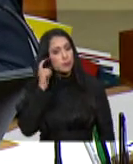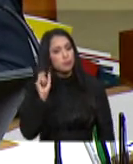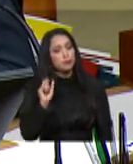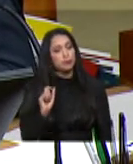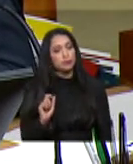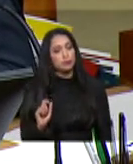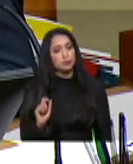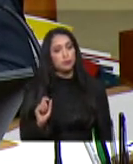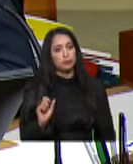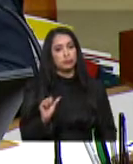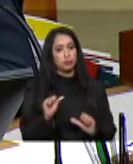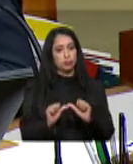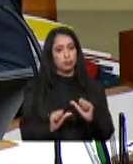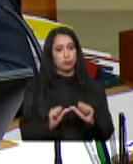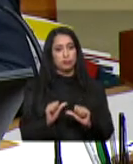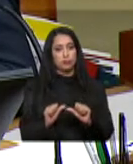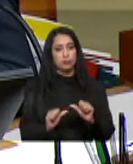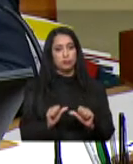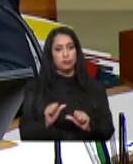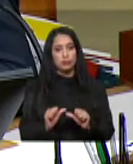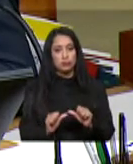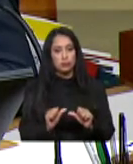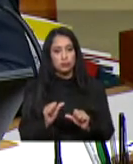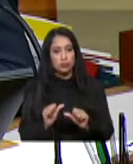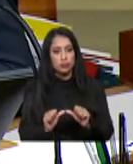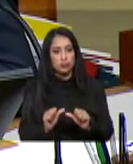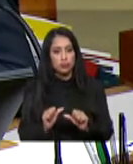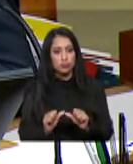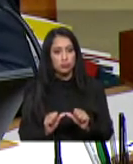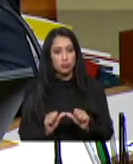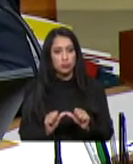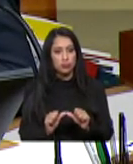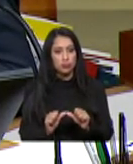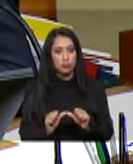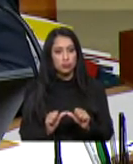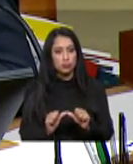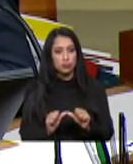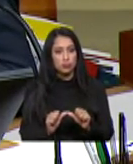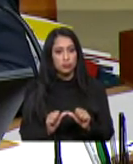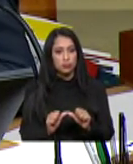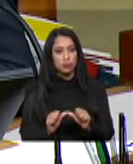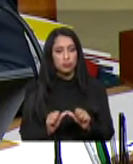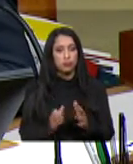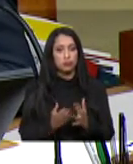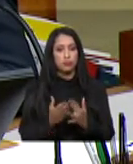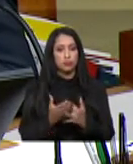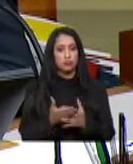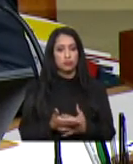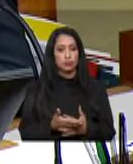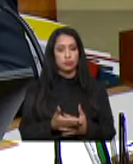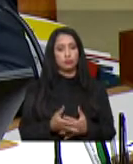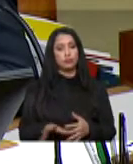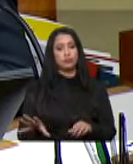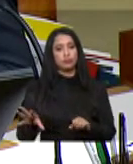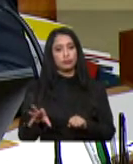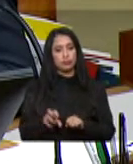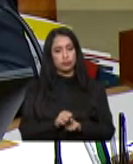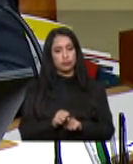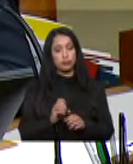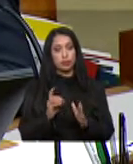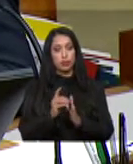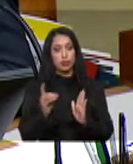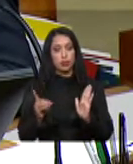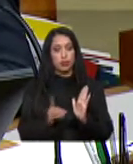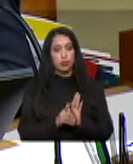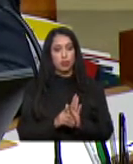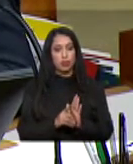a reformulação através do reconhecimento da inconstitucionalidade do decreto questionado